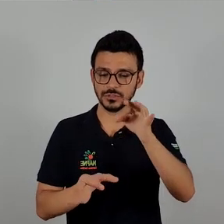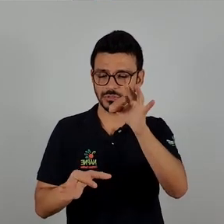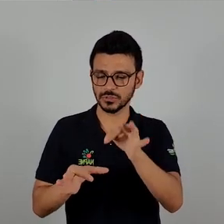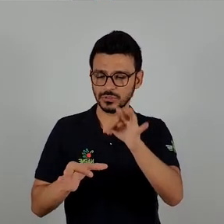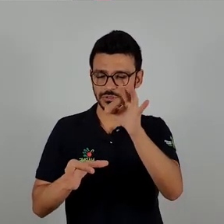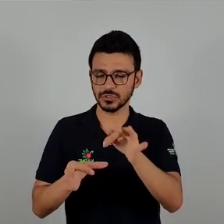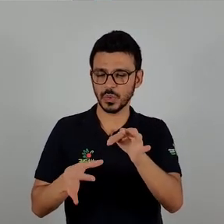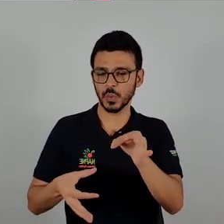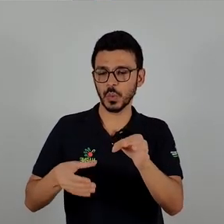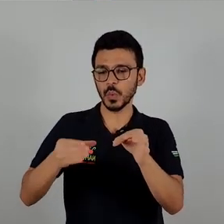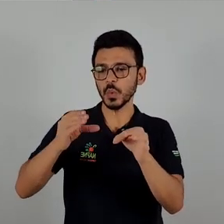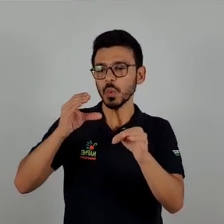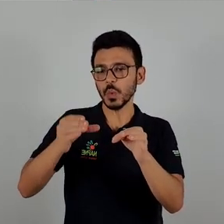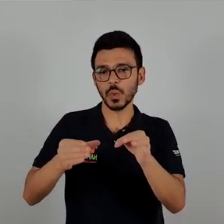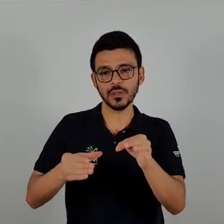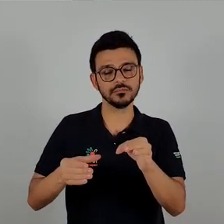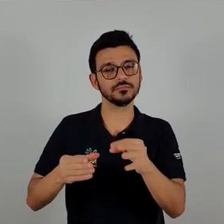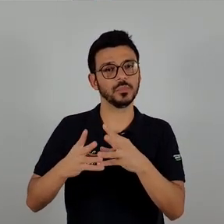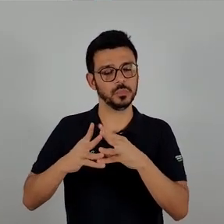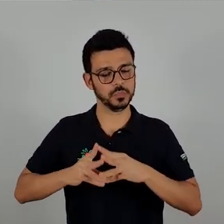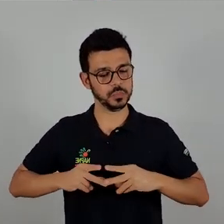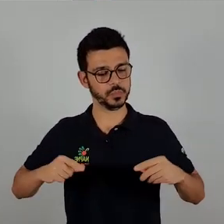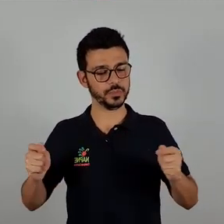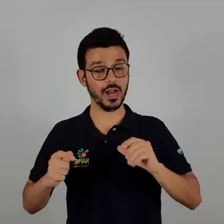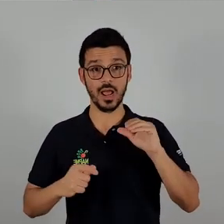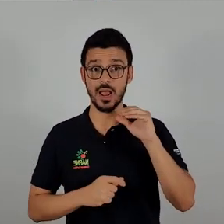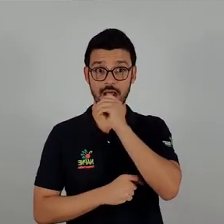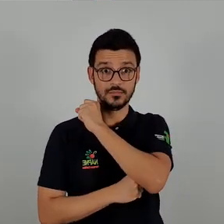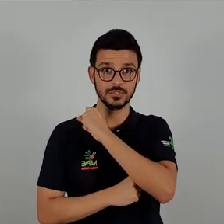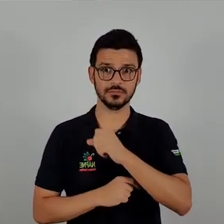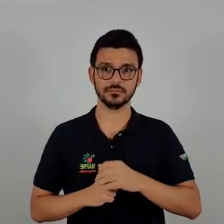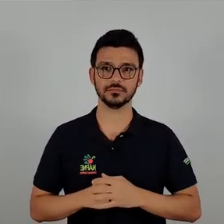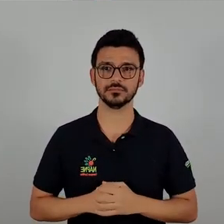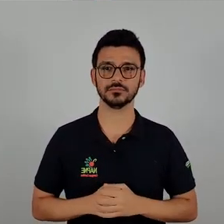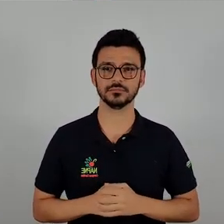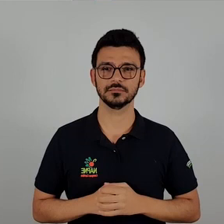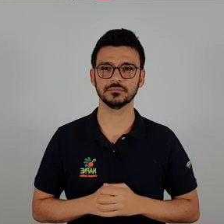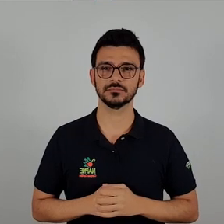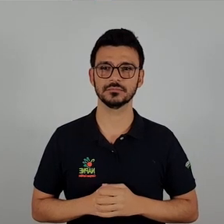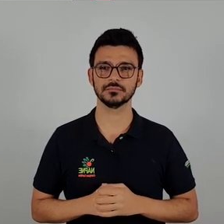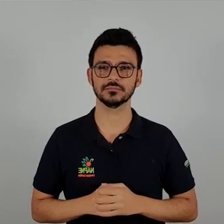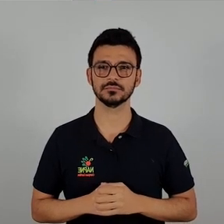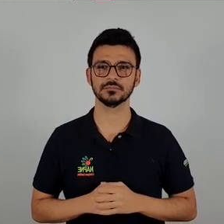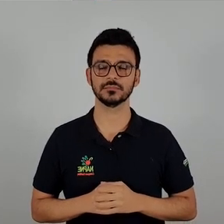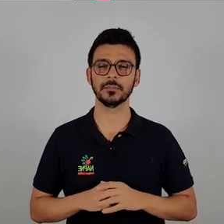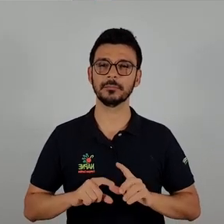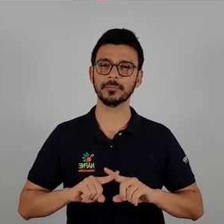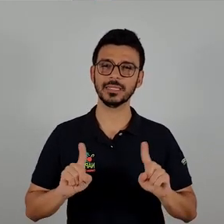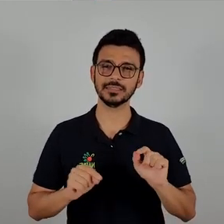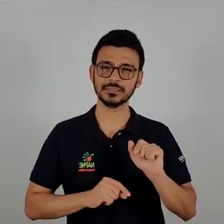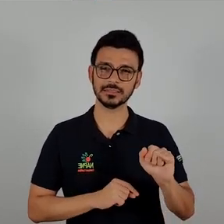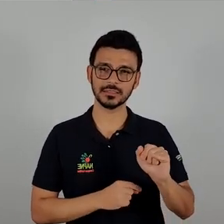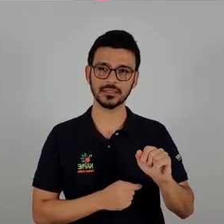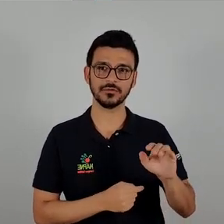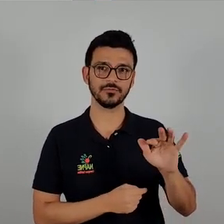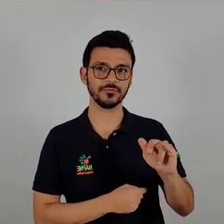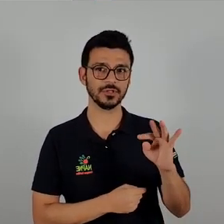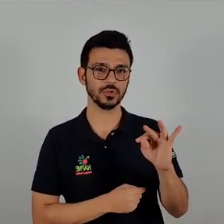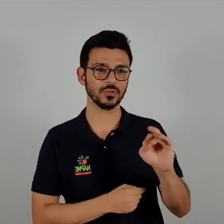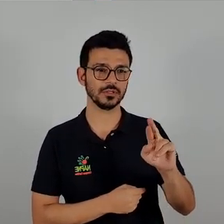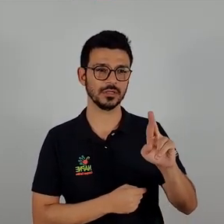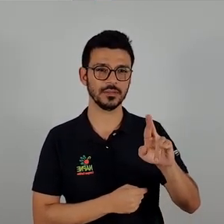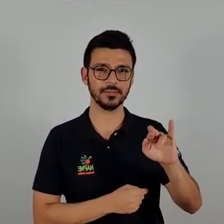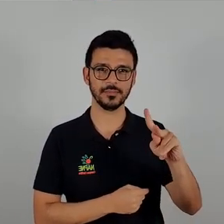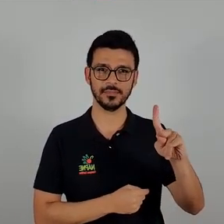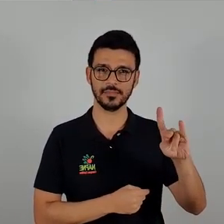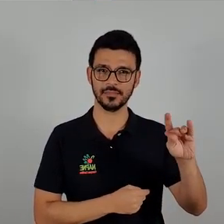Agora, se eu uso a fitoterapia chinesa, eu não vou tirar a azia imediatamente. Mas eu vou curando gradualmente. Quem sabe em 2 ou 3 dias eu não